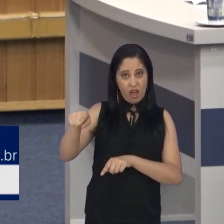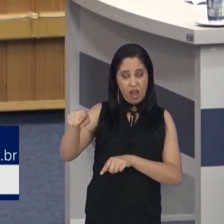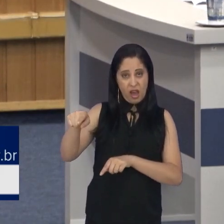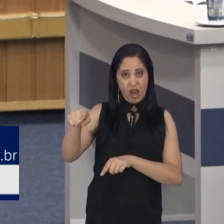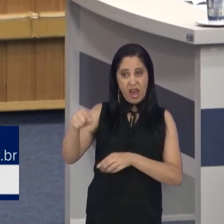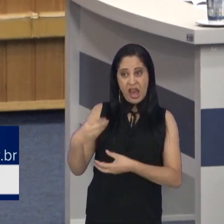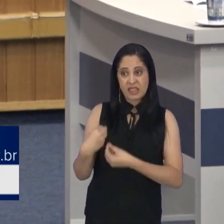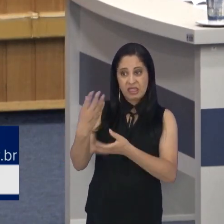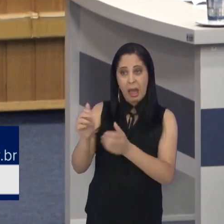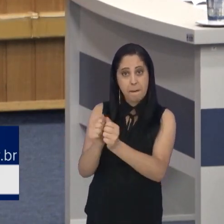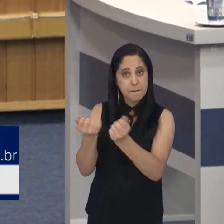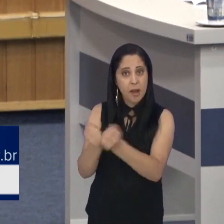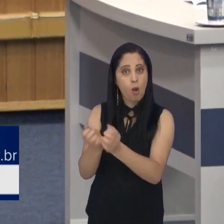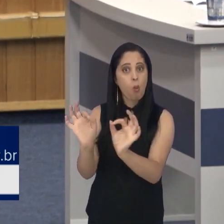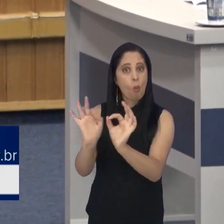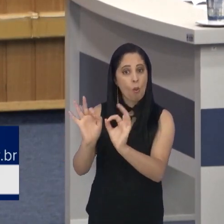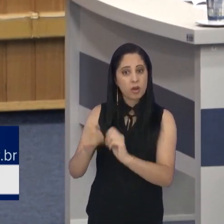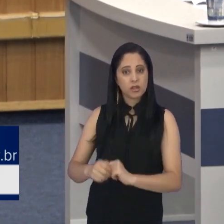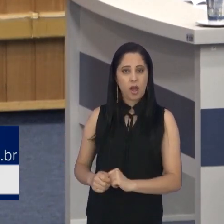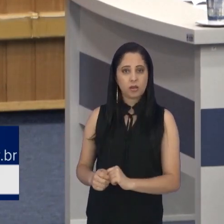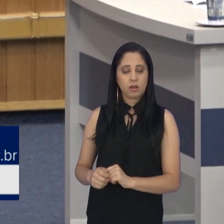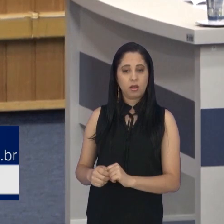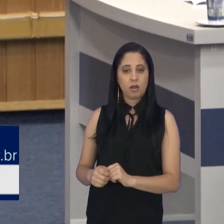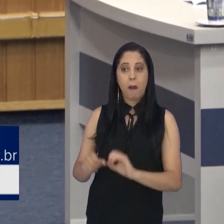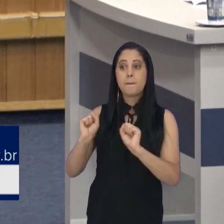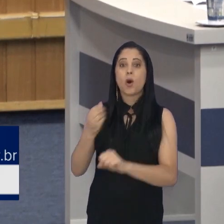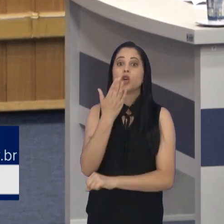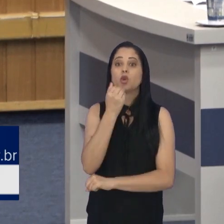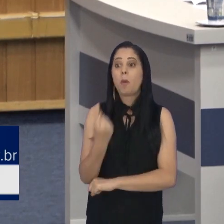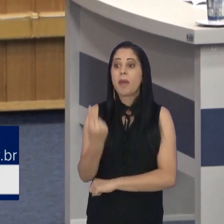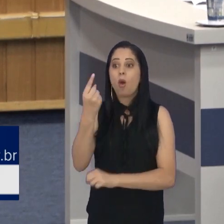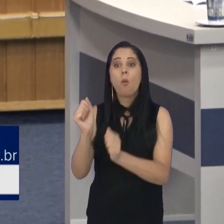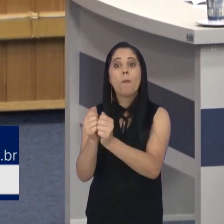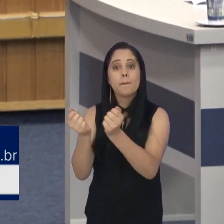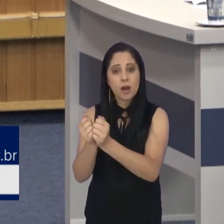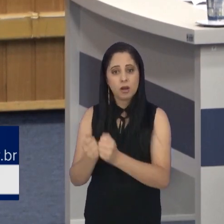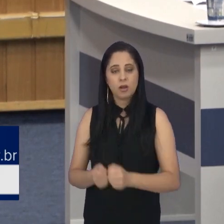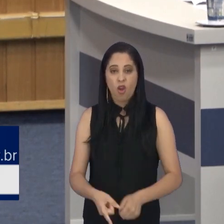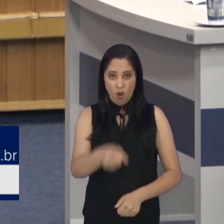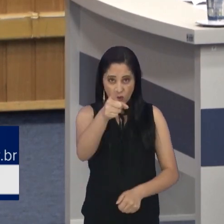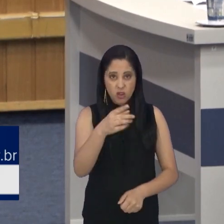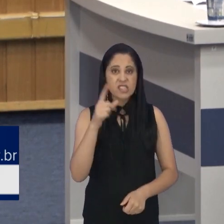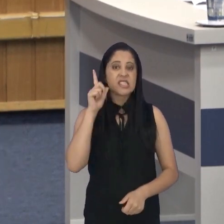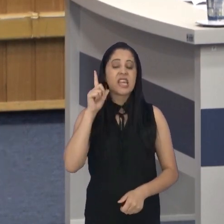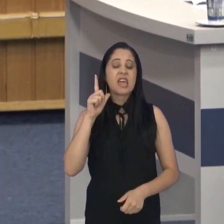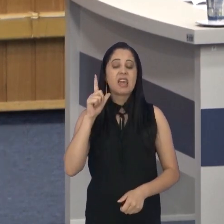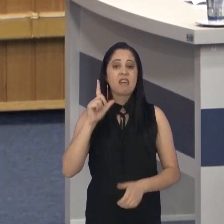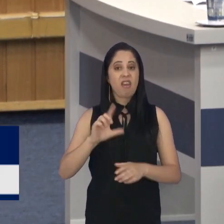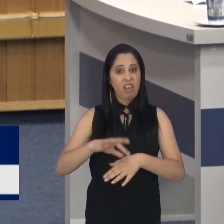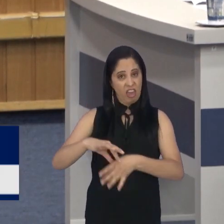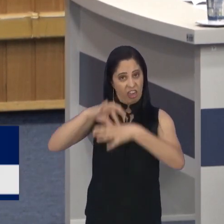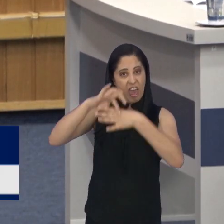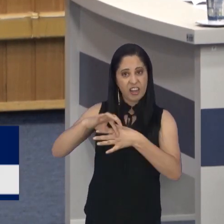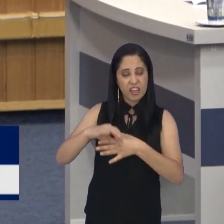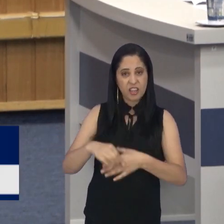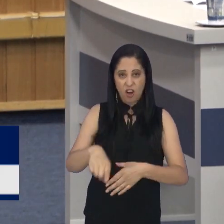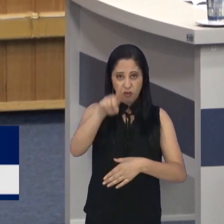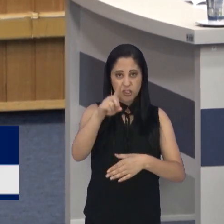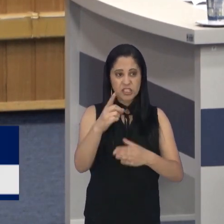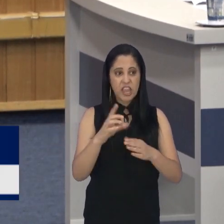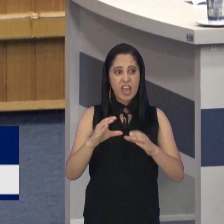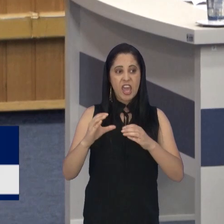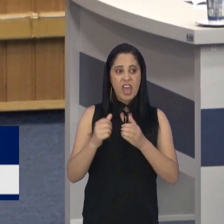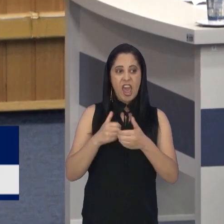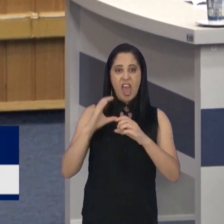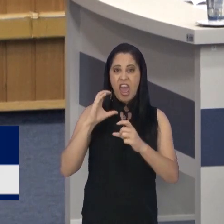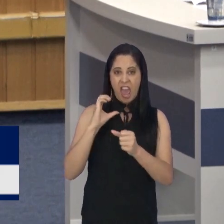da SMC. Tem direito só a um pão, viu, líder do governo? O senhor que é um cristão do bom, vão dar o pão pro pessoal da Justificativa de voto,